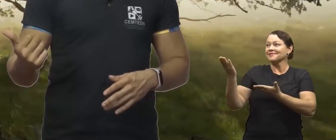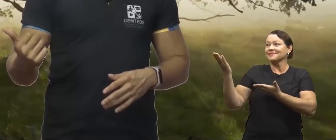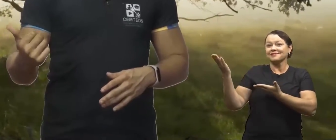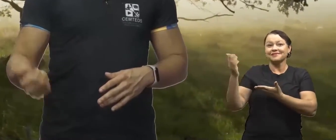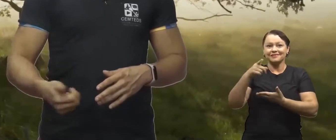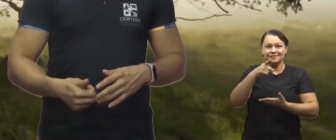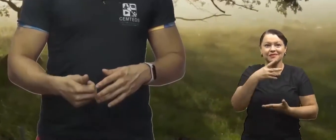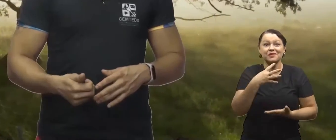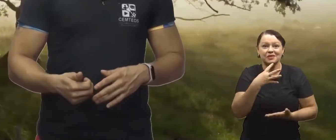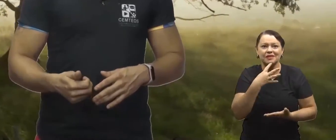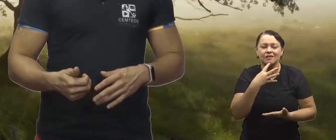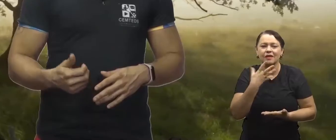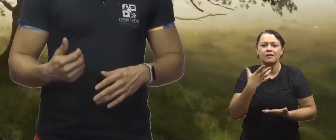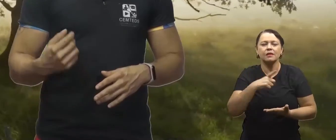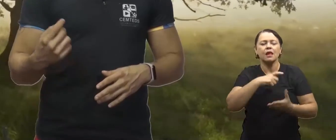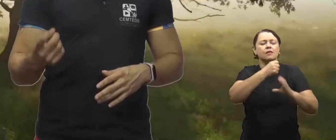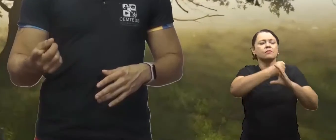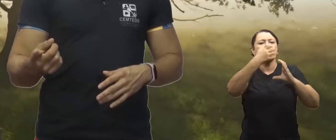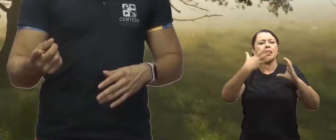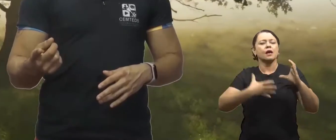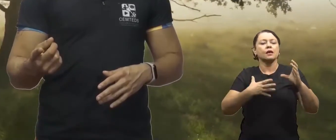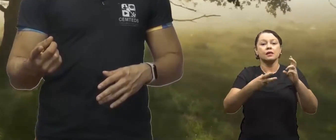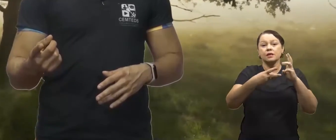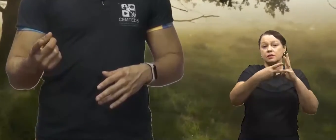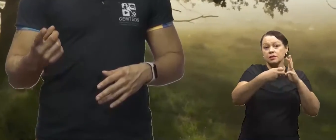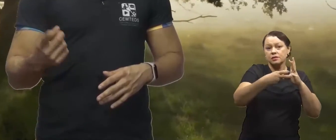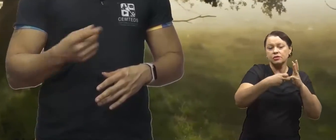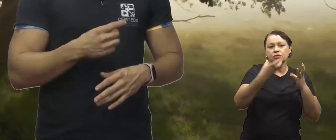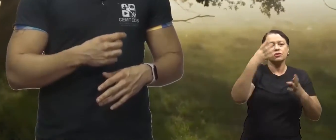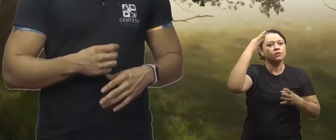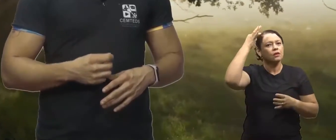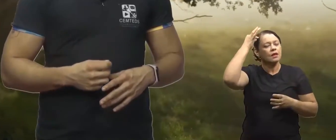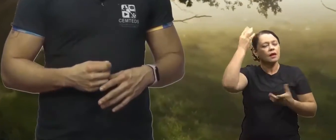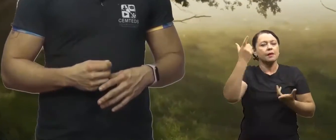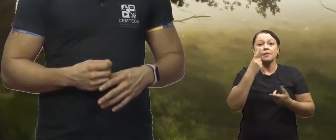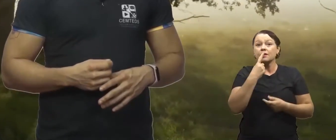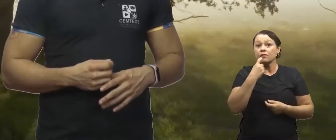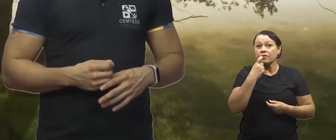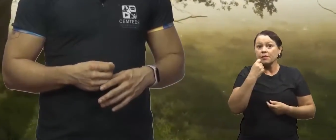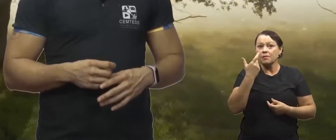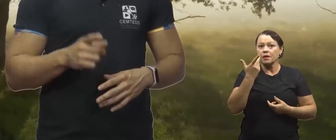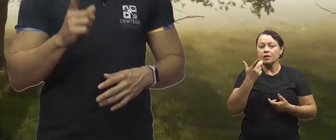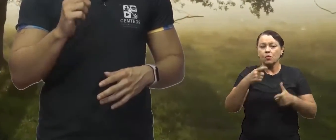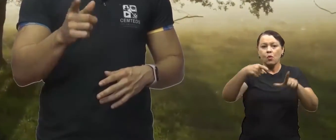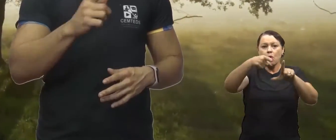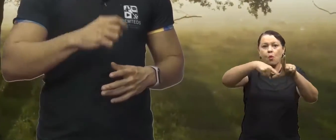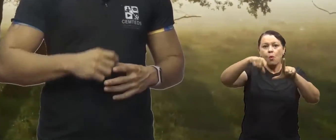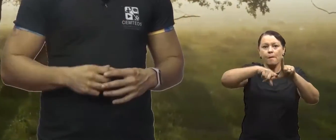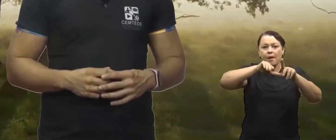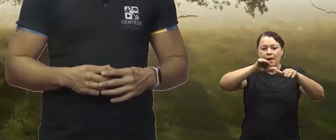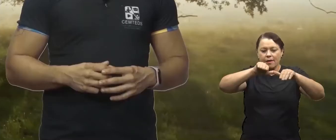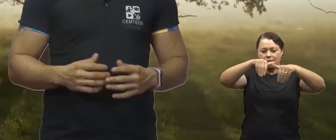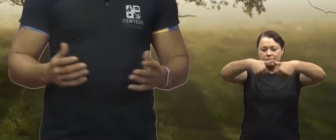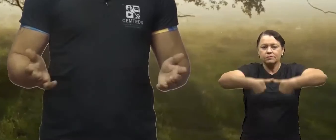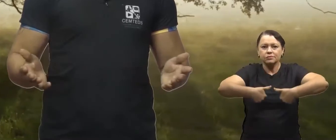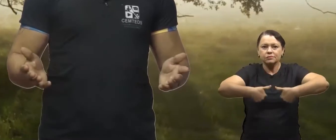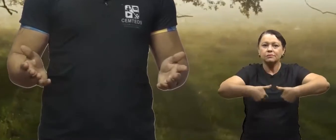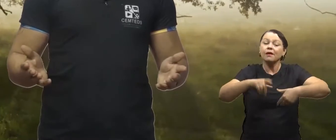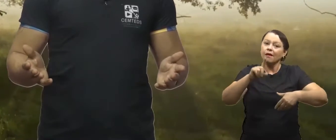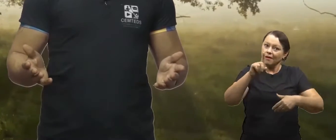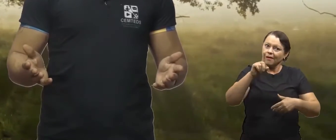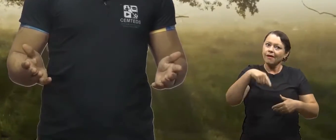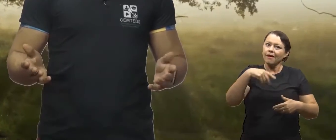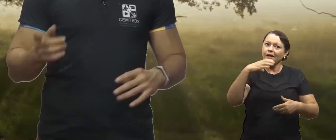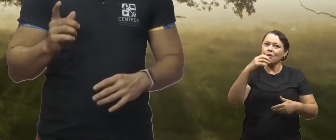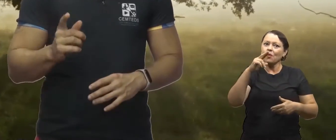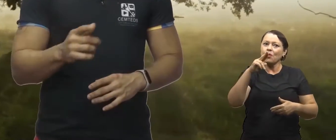conhece? Traços indígenas, cabelos vermelhos, pés voltados para trás. É ele mesmo, o